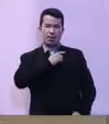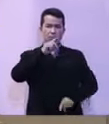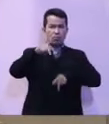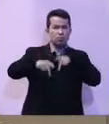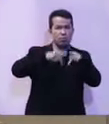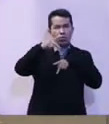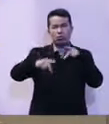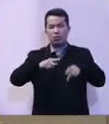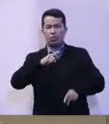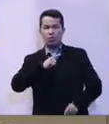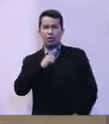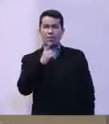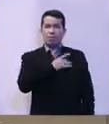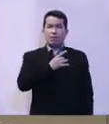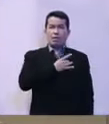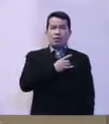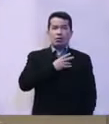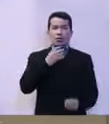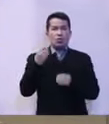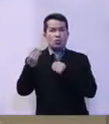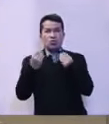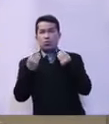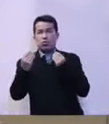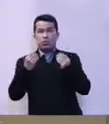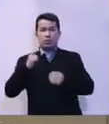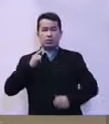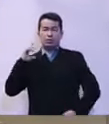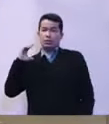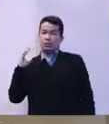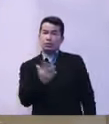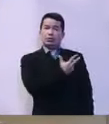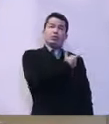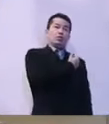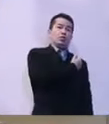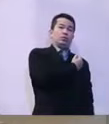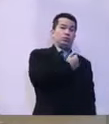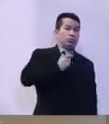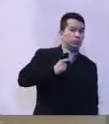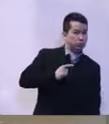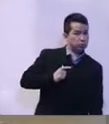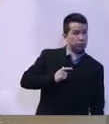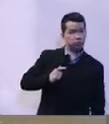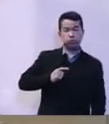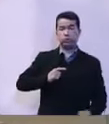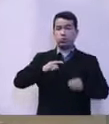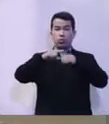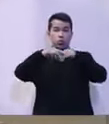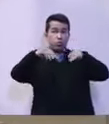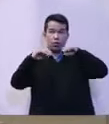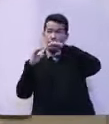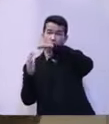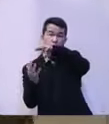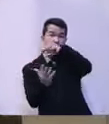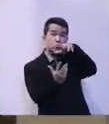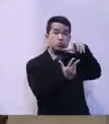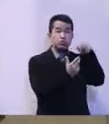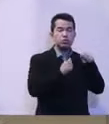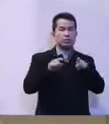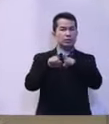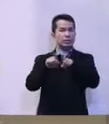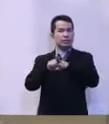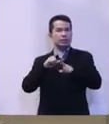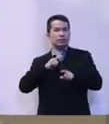uma salvação terrena e temporária que eles ansiavam. Anos